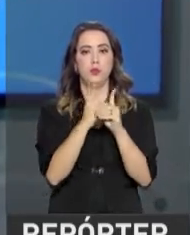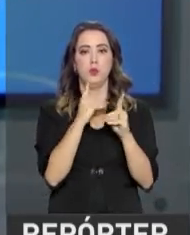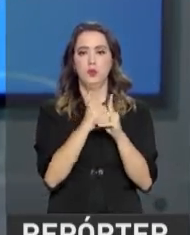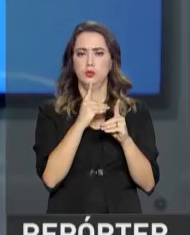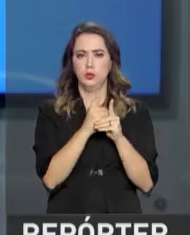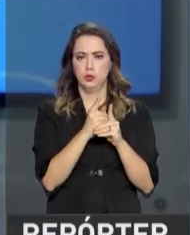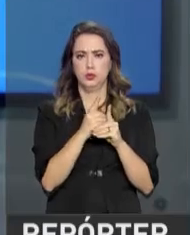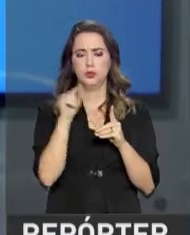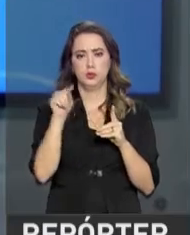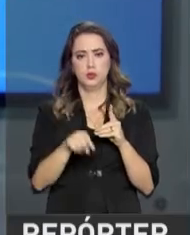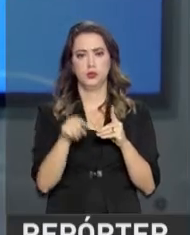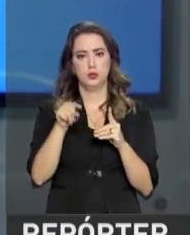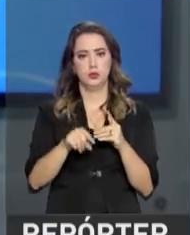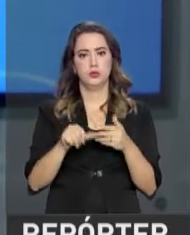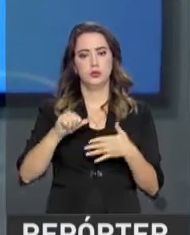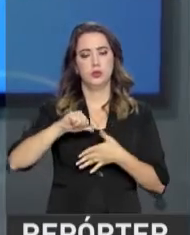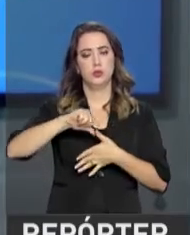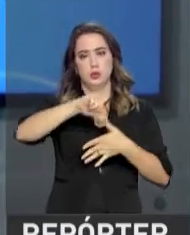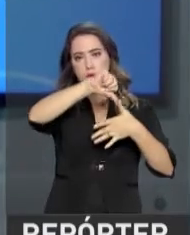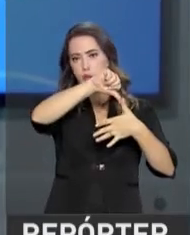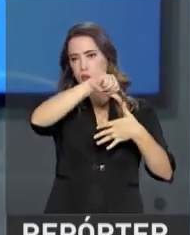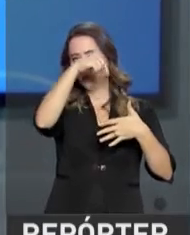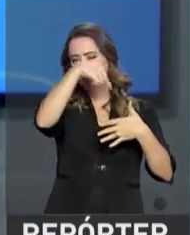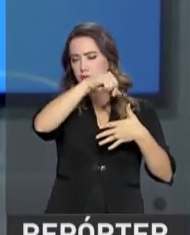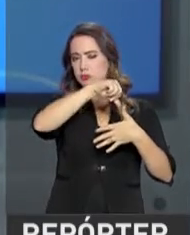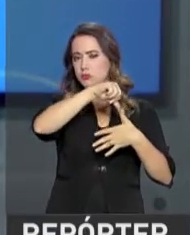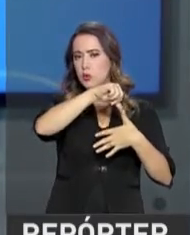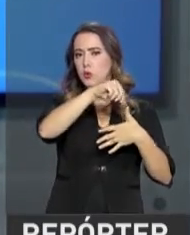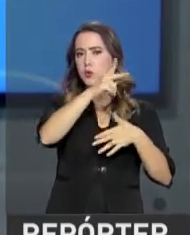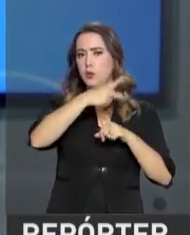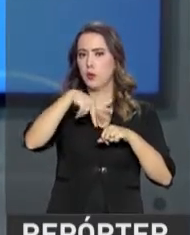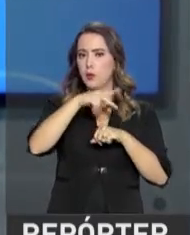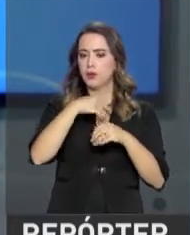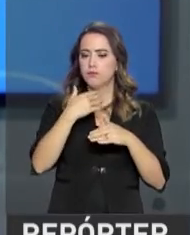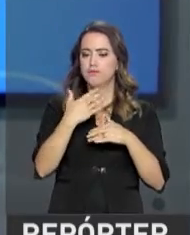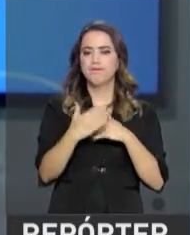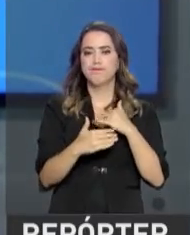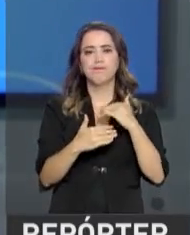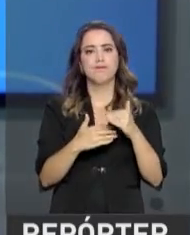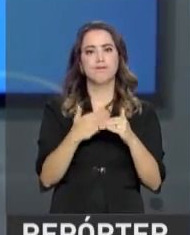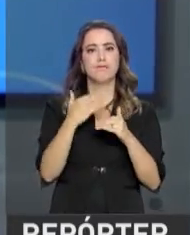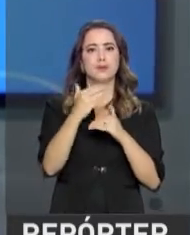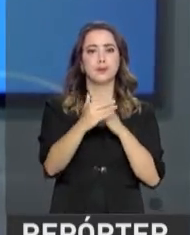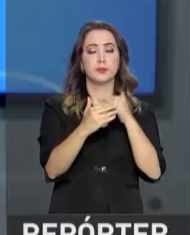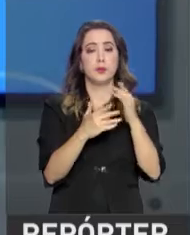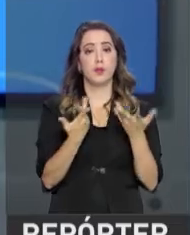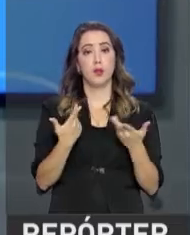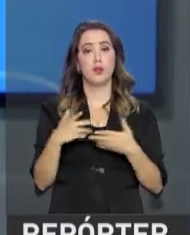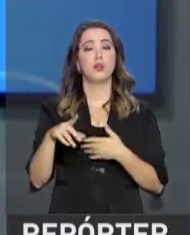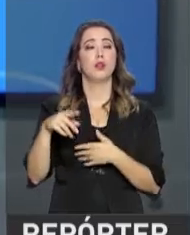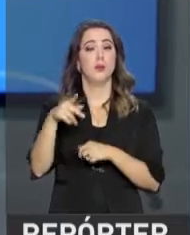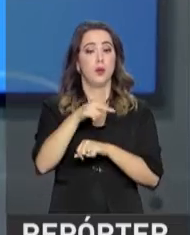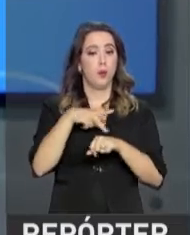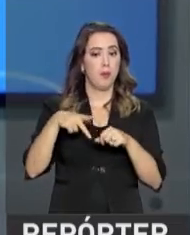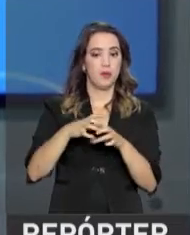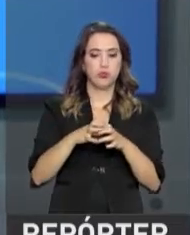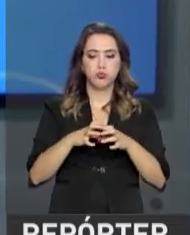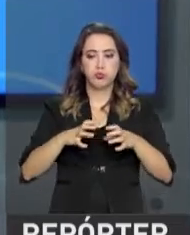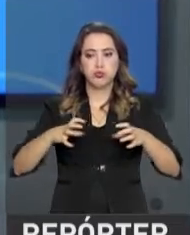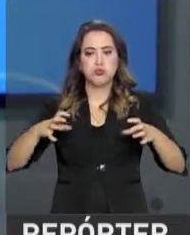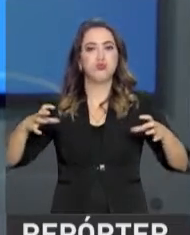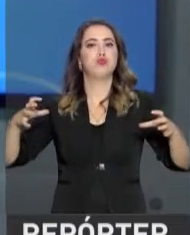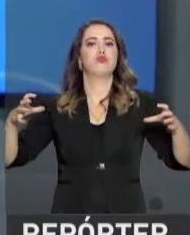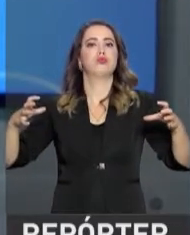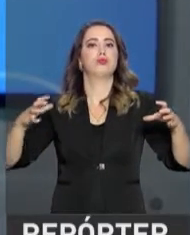aqui no Sul, esse primeiro encontro num país em desenvolvimento e um país das dimensões do Brasil e